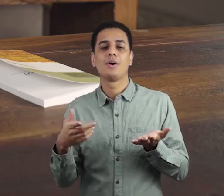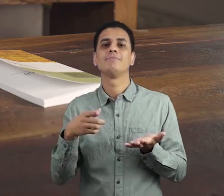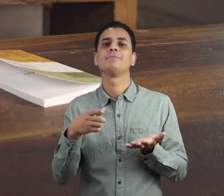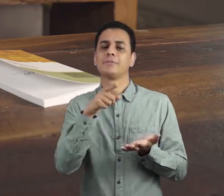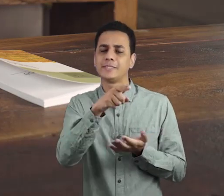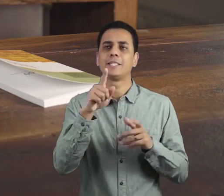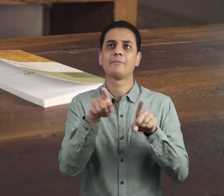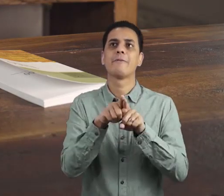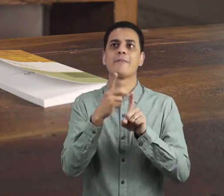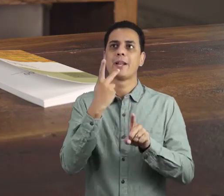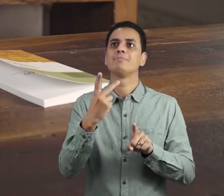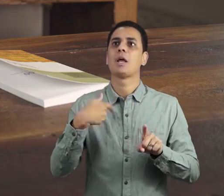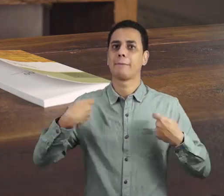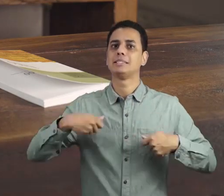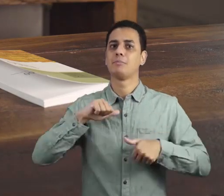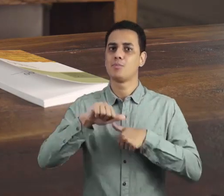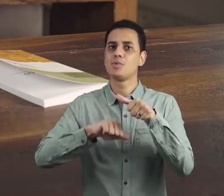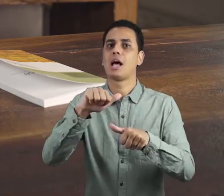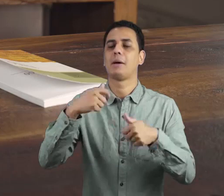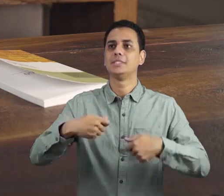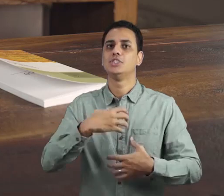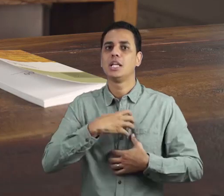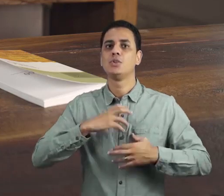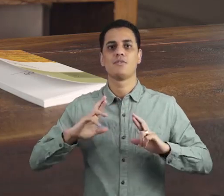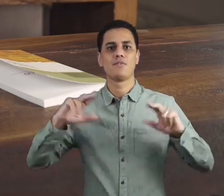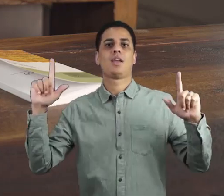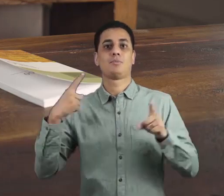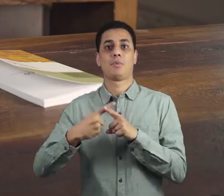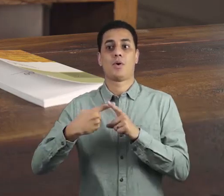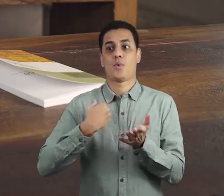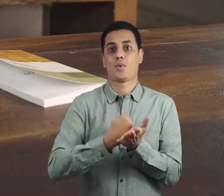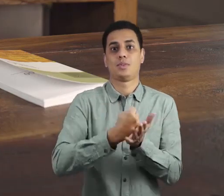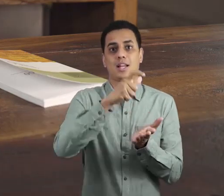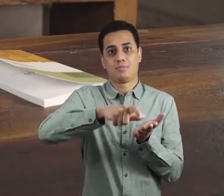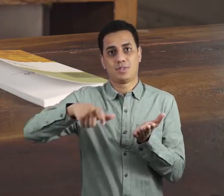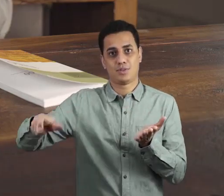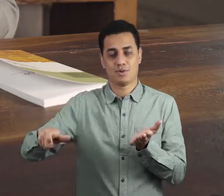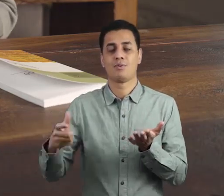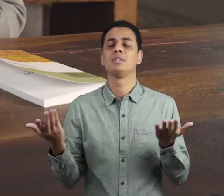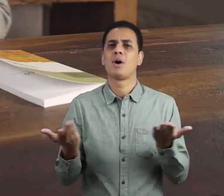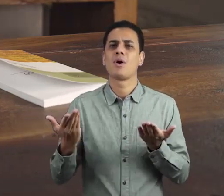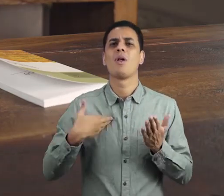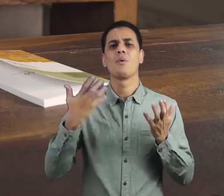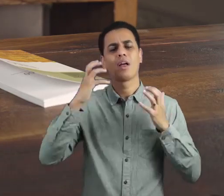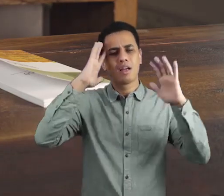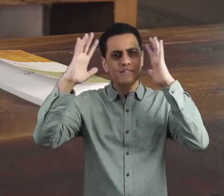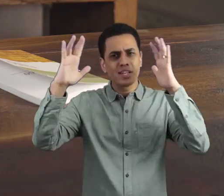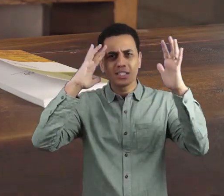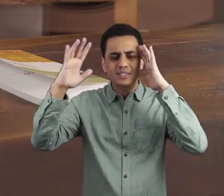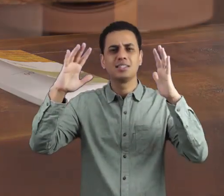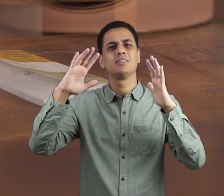ore a Deus pedindo para que Deus mesmo faça a justiça. Olha que interessante o versículo